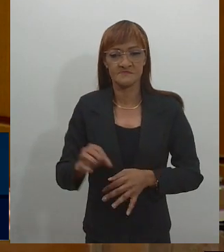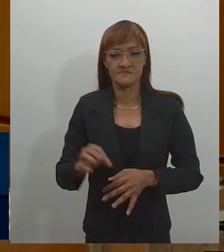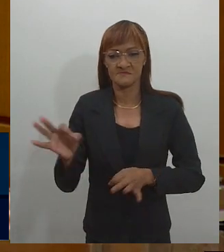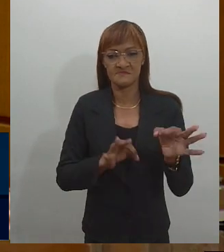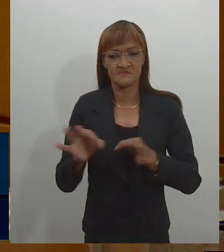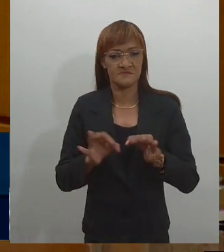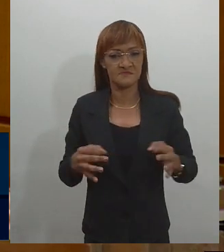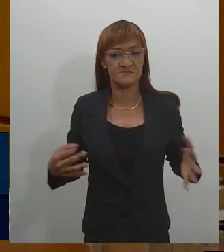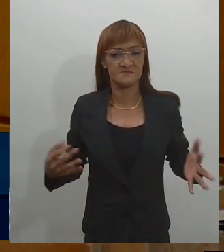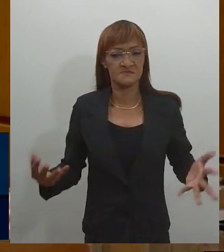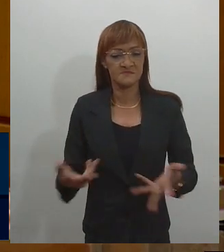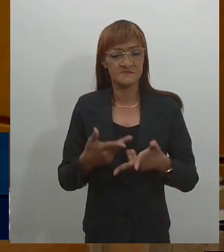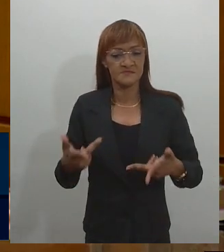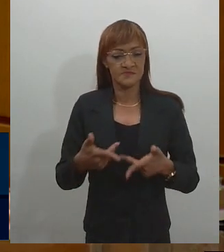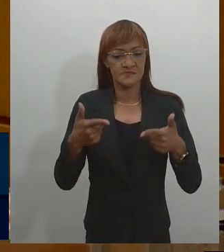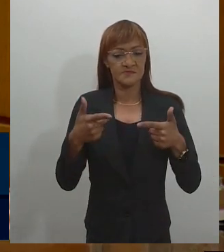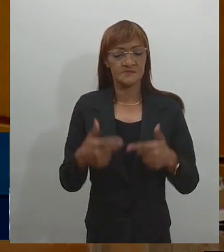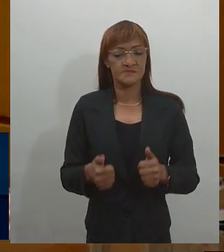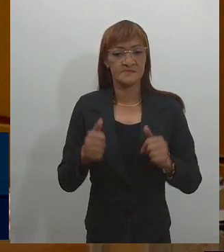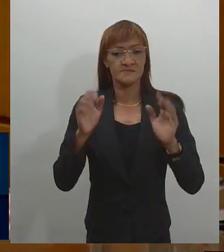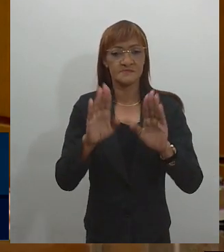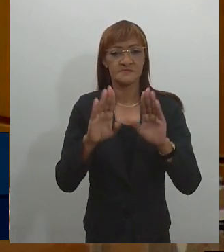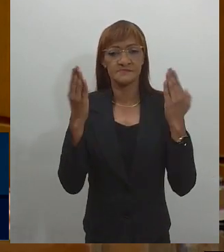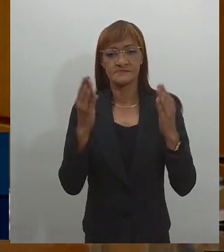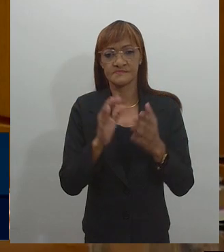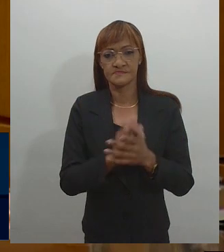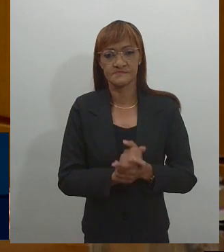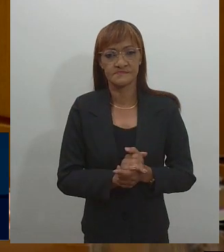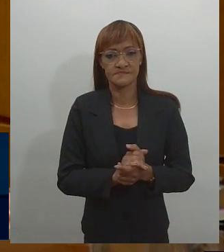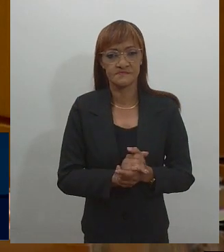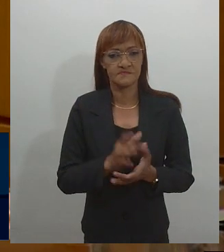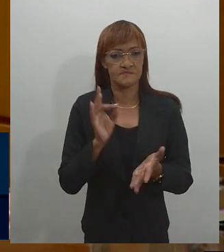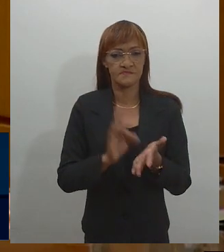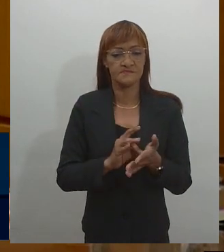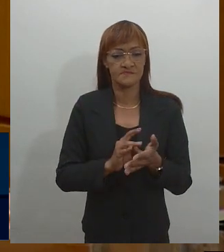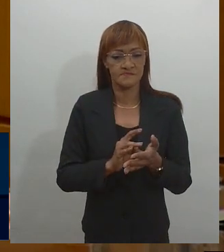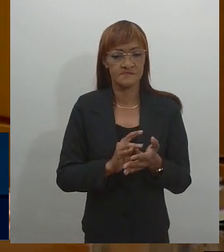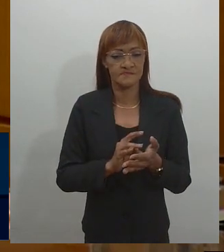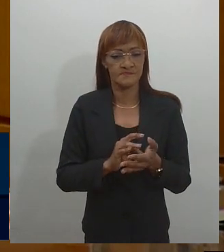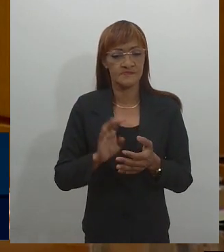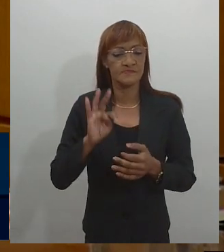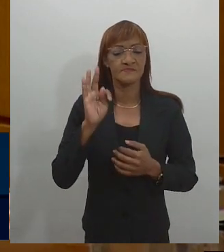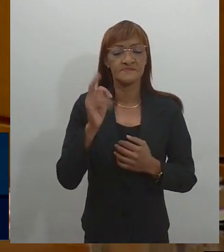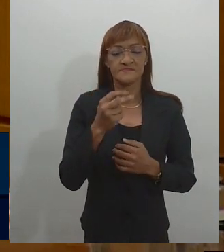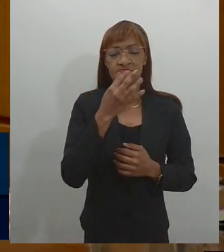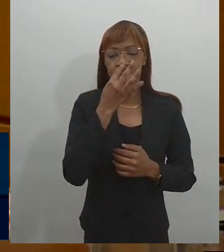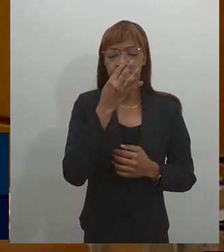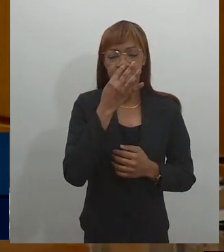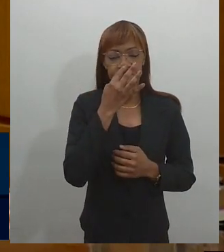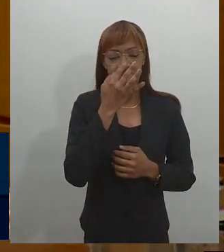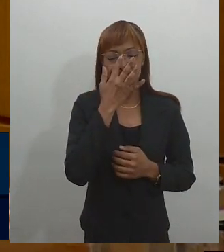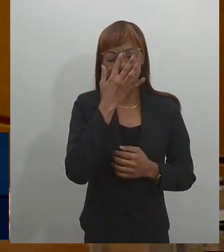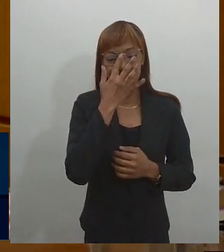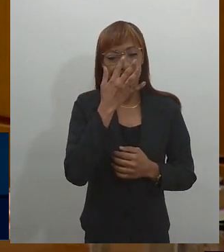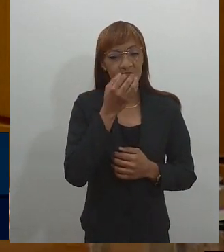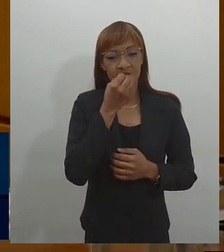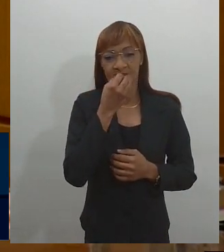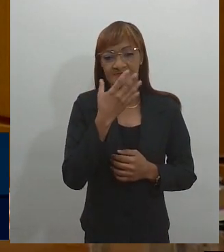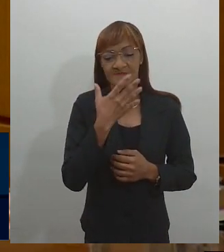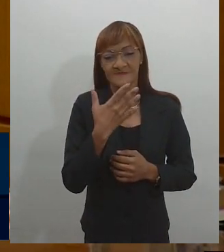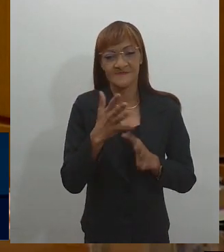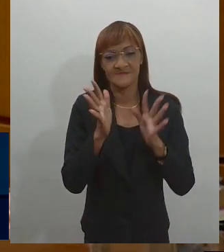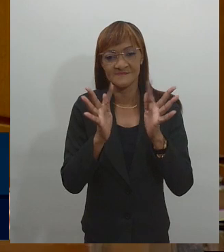evento, que certamente encantou a todos que lá estiveram. Portanto, aqui a